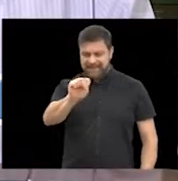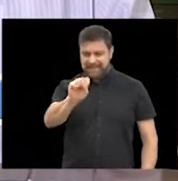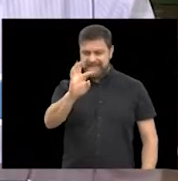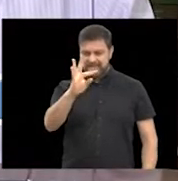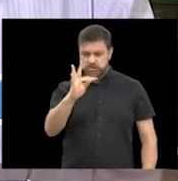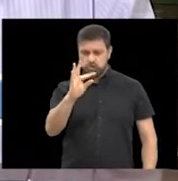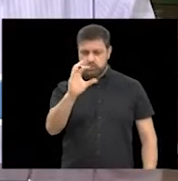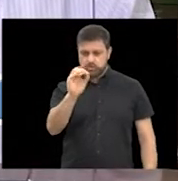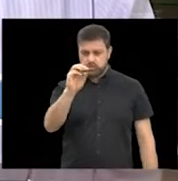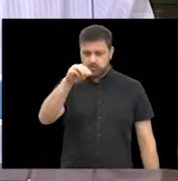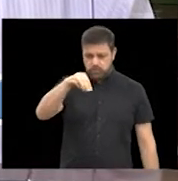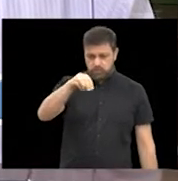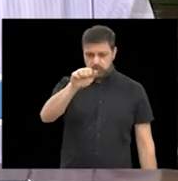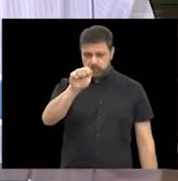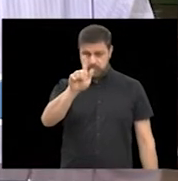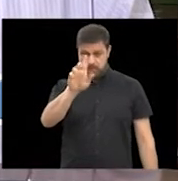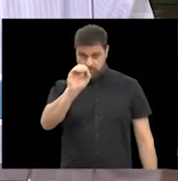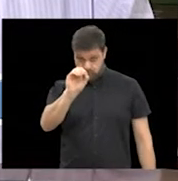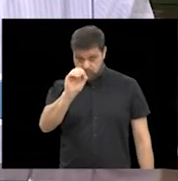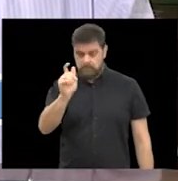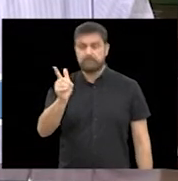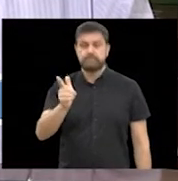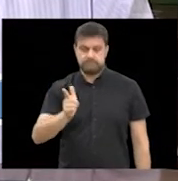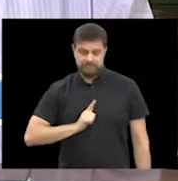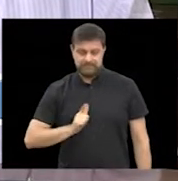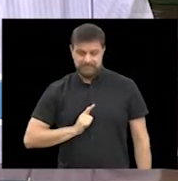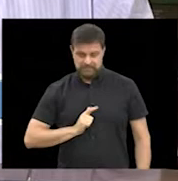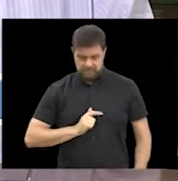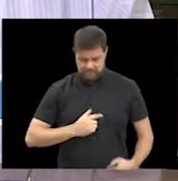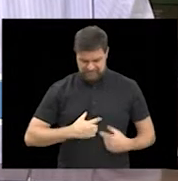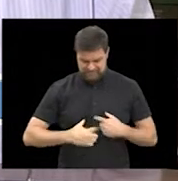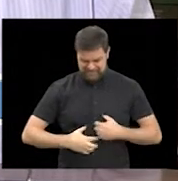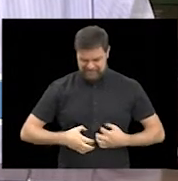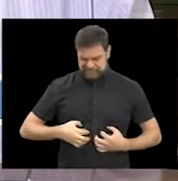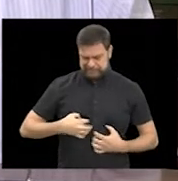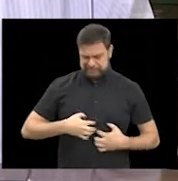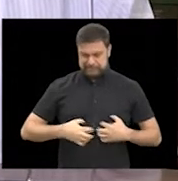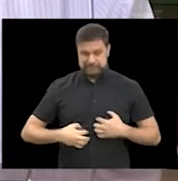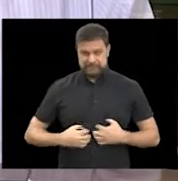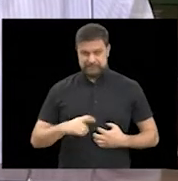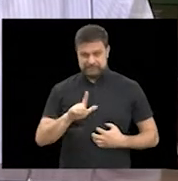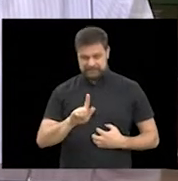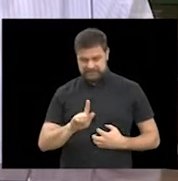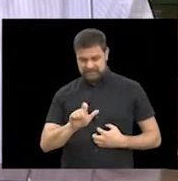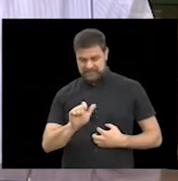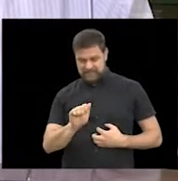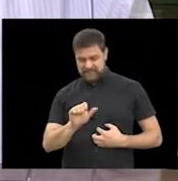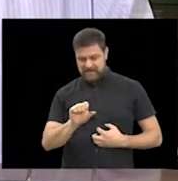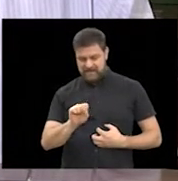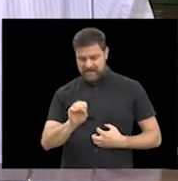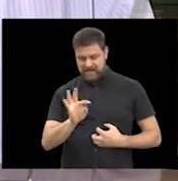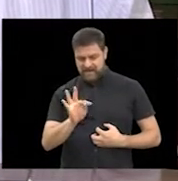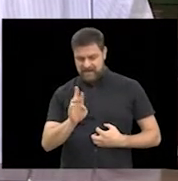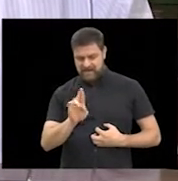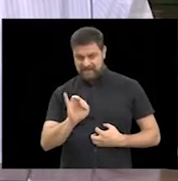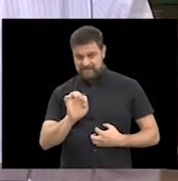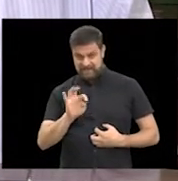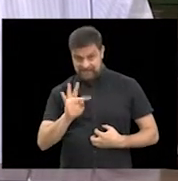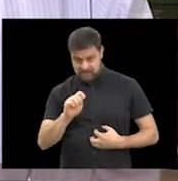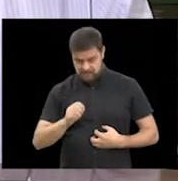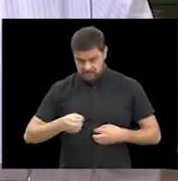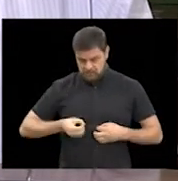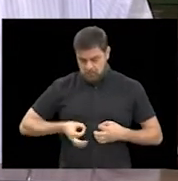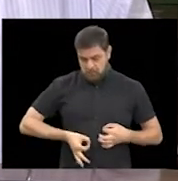no estômago nós temos aí a gastrite, as úlceras e os tumores,